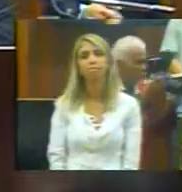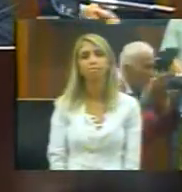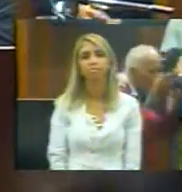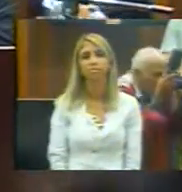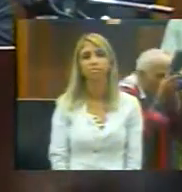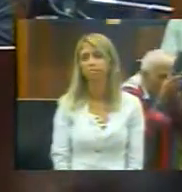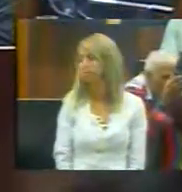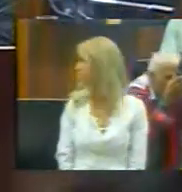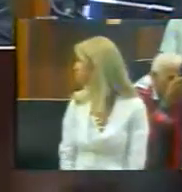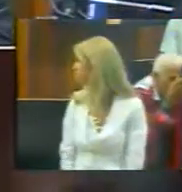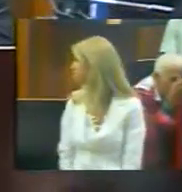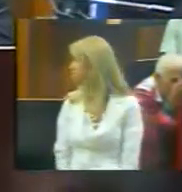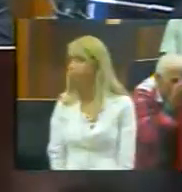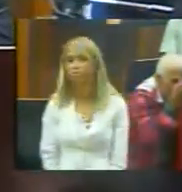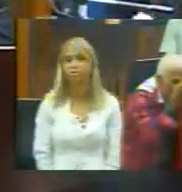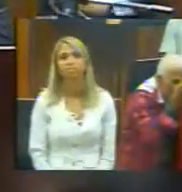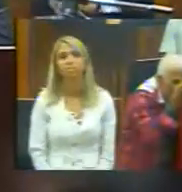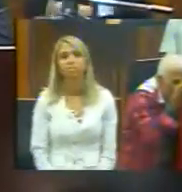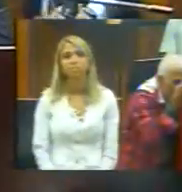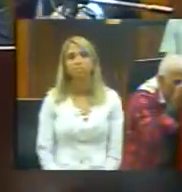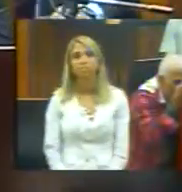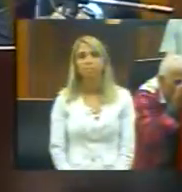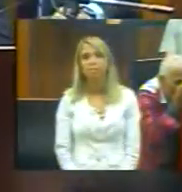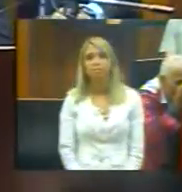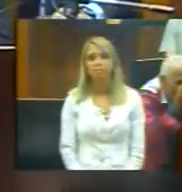Votação da mesa?